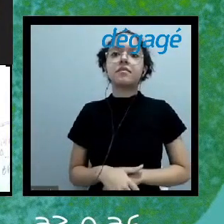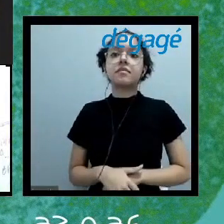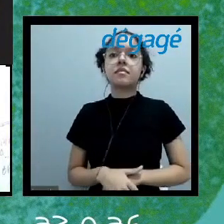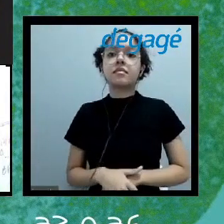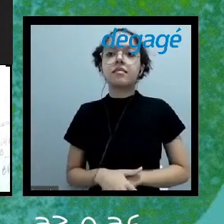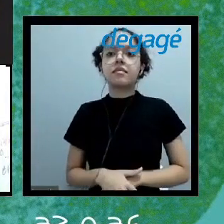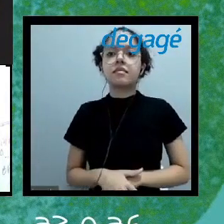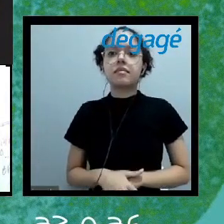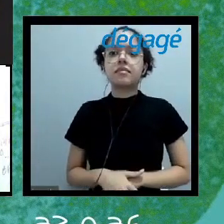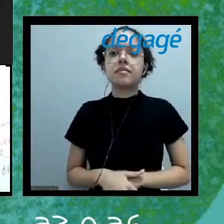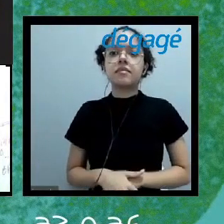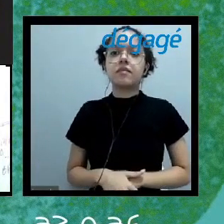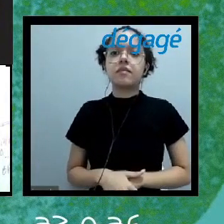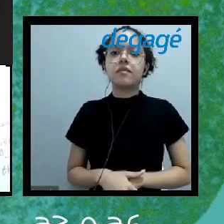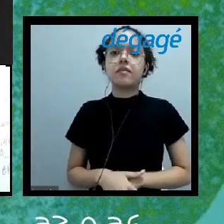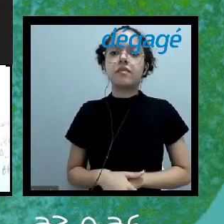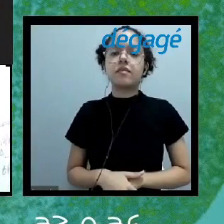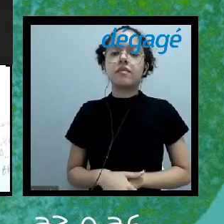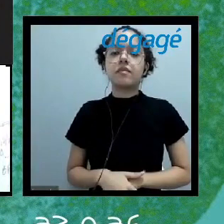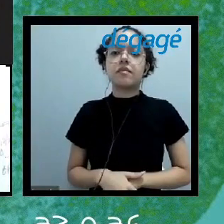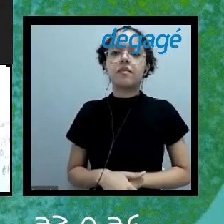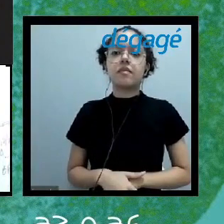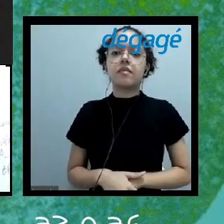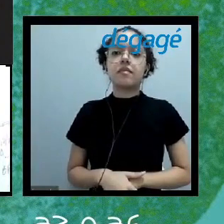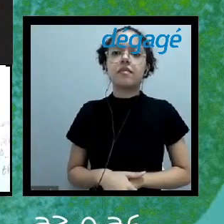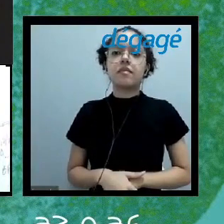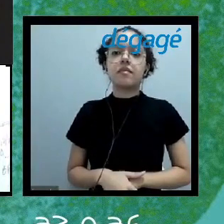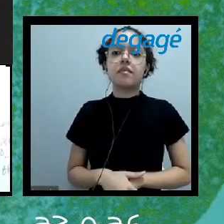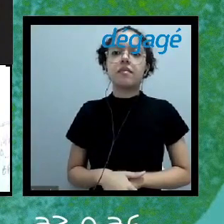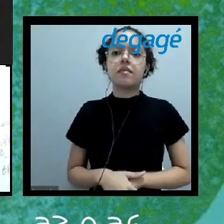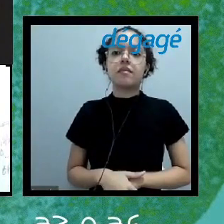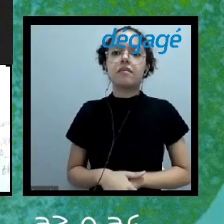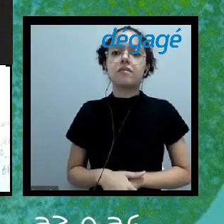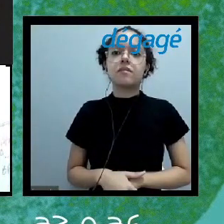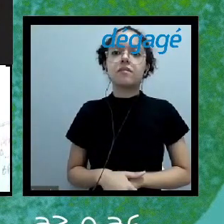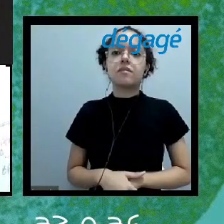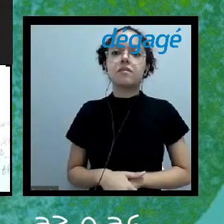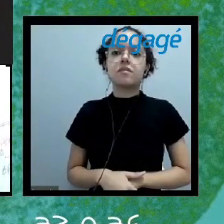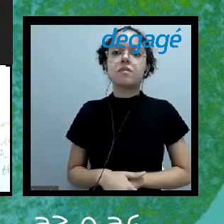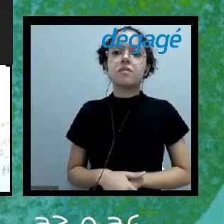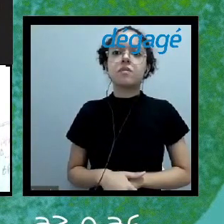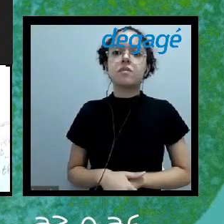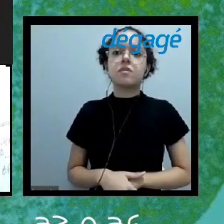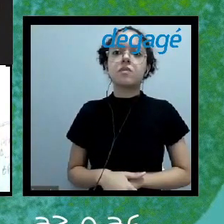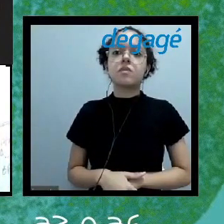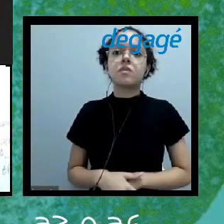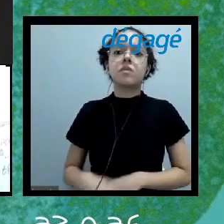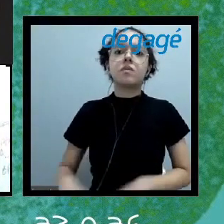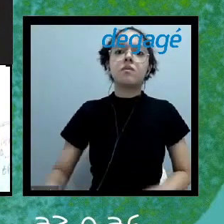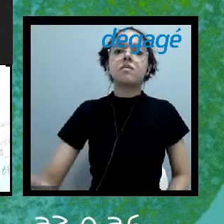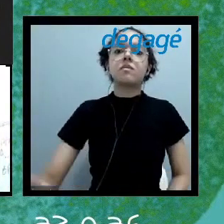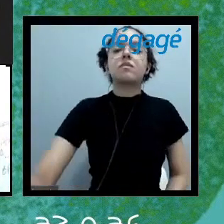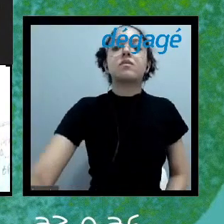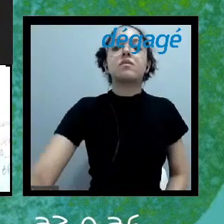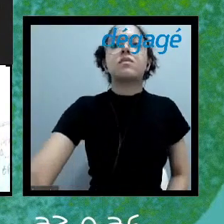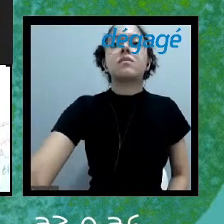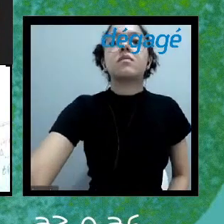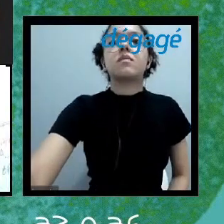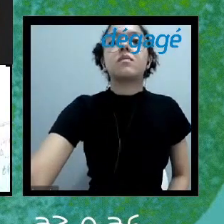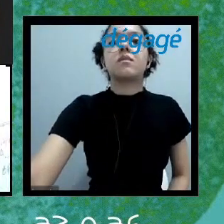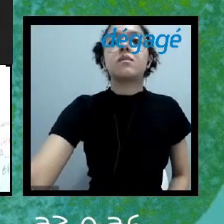o filósofo, é o cara que também não faz nada, fica só lá na dele, é o cara que canta,